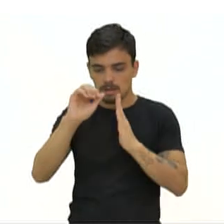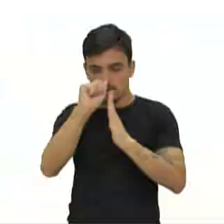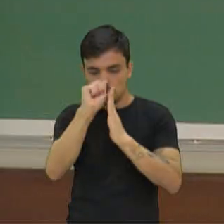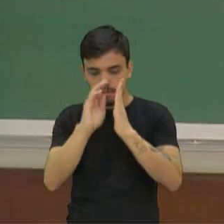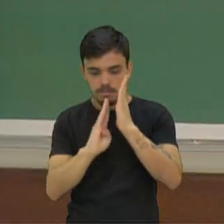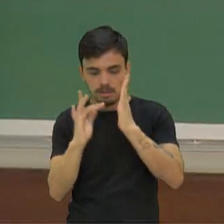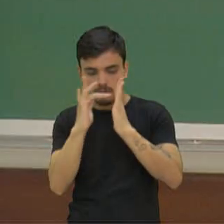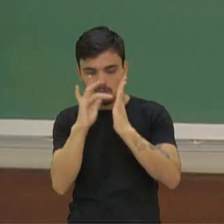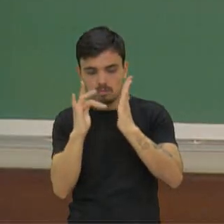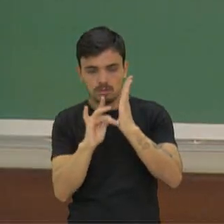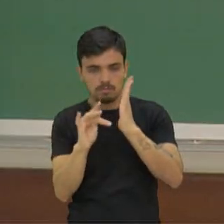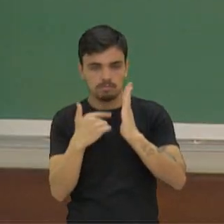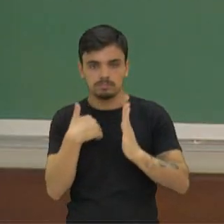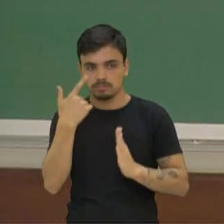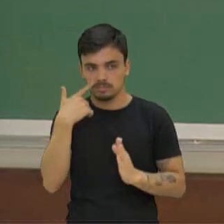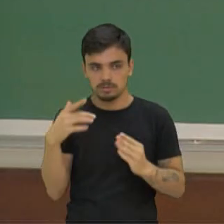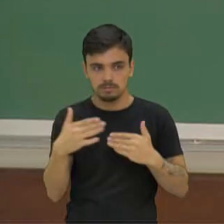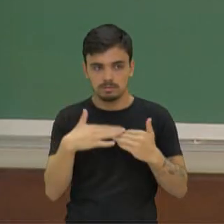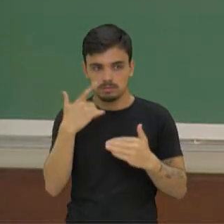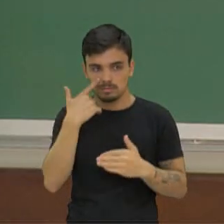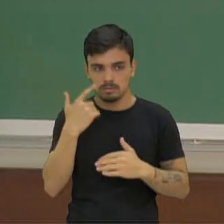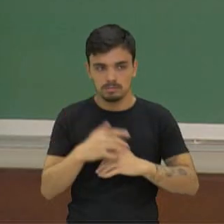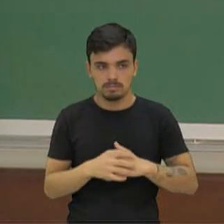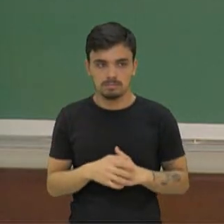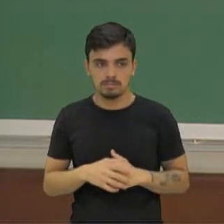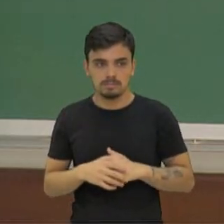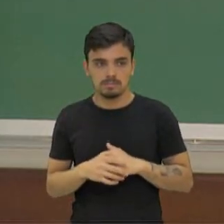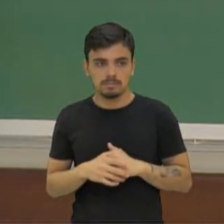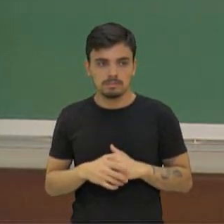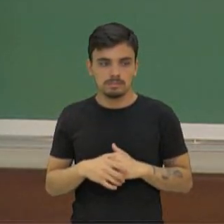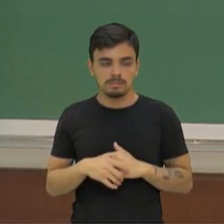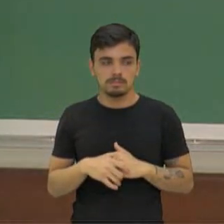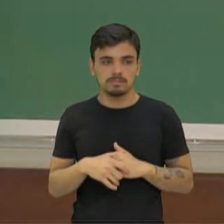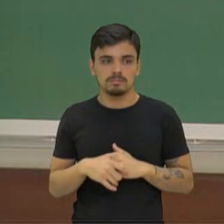B, tá? E vai fechar esse contato dessa chave que está aqui.